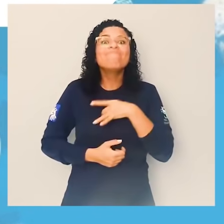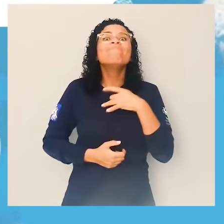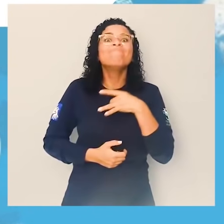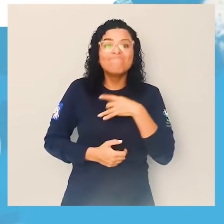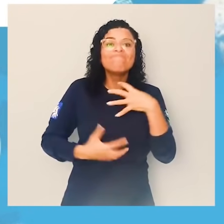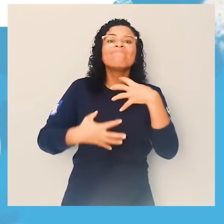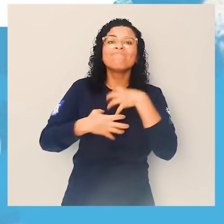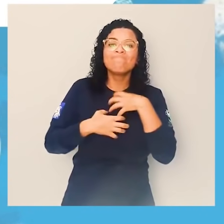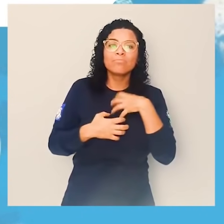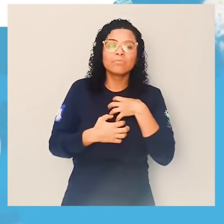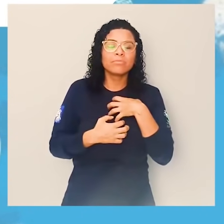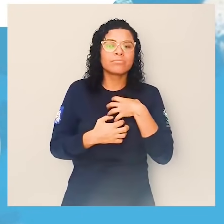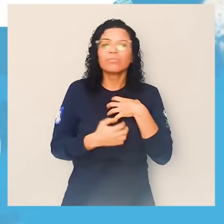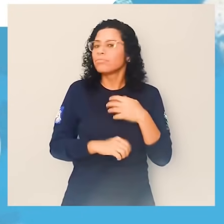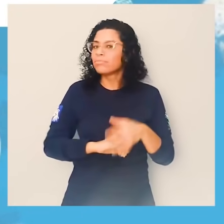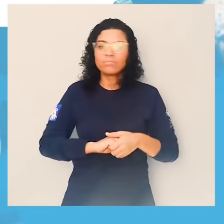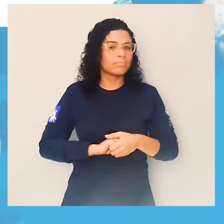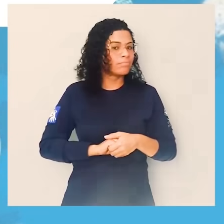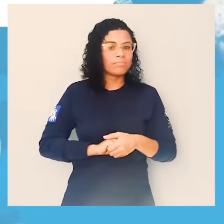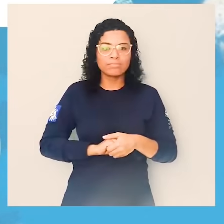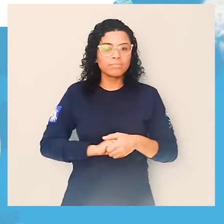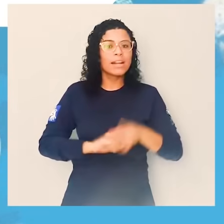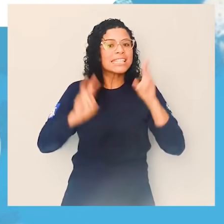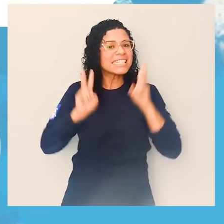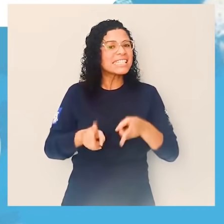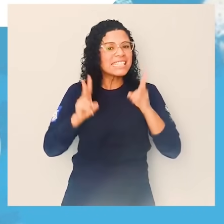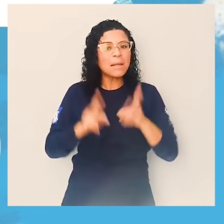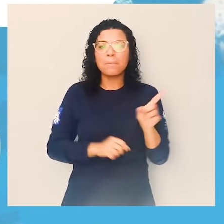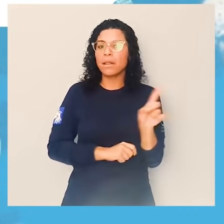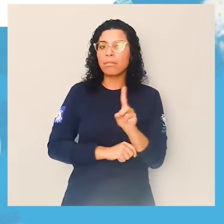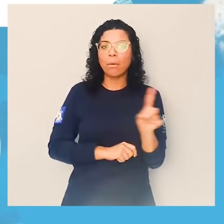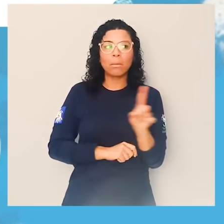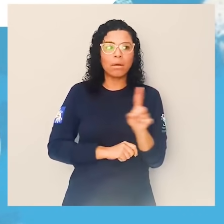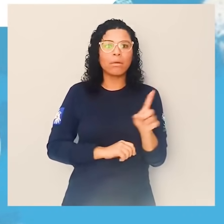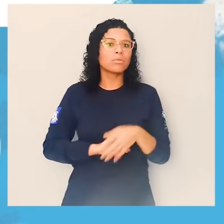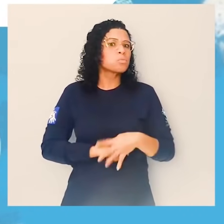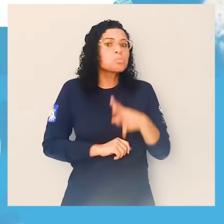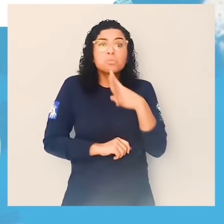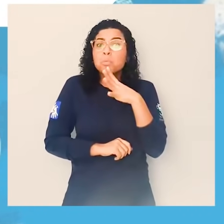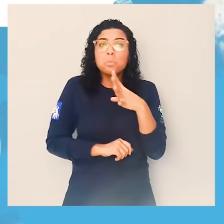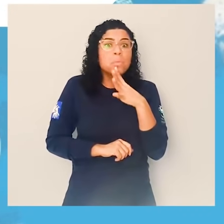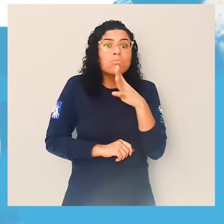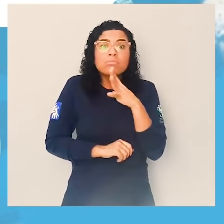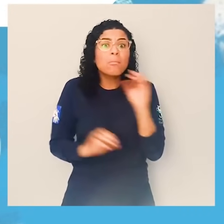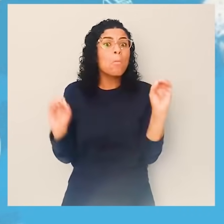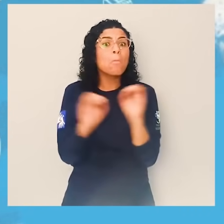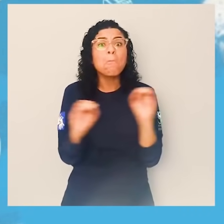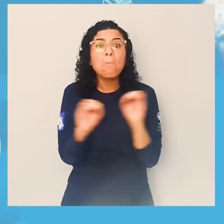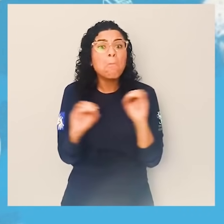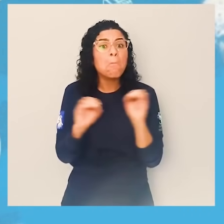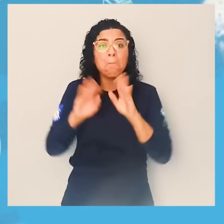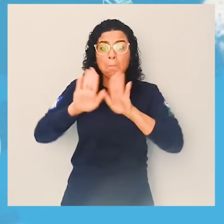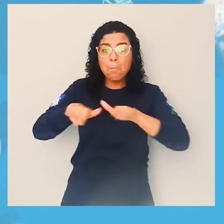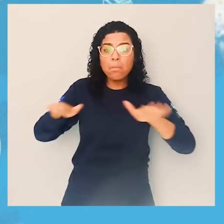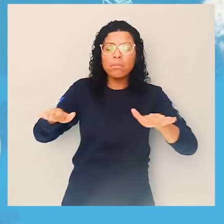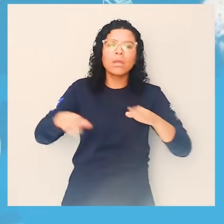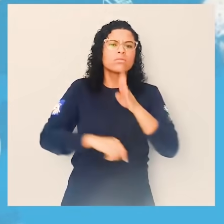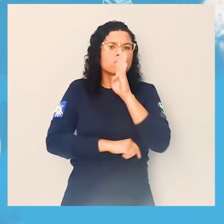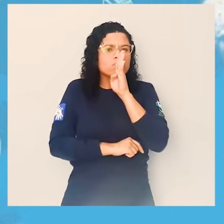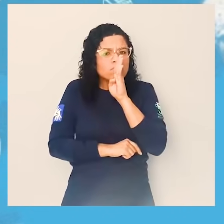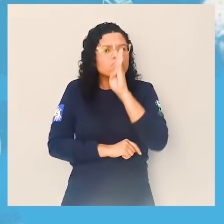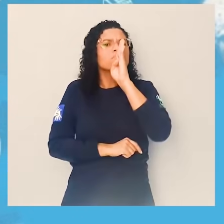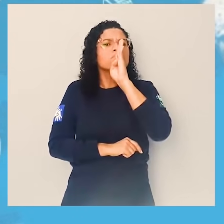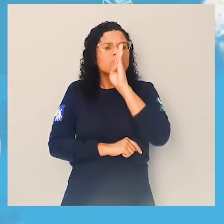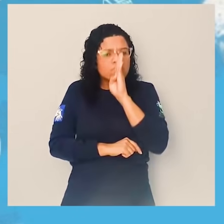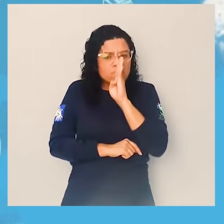com muito medo dele, e balançavam a cabeça para lá e para cá. Ninguém conhecia a tal criança, e o silêncio